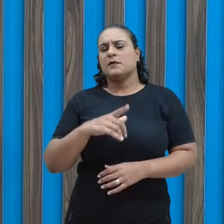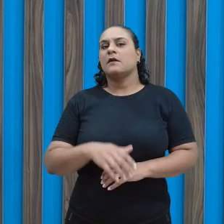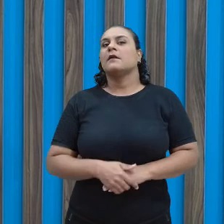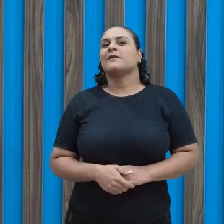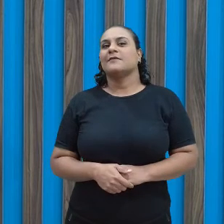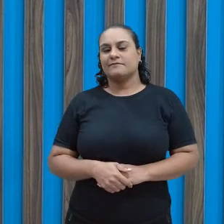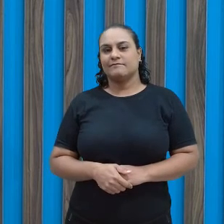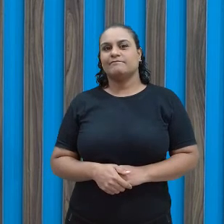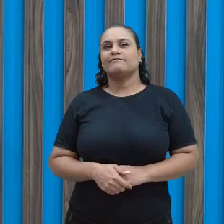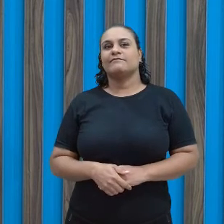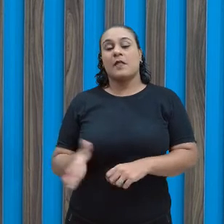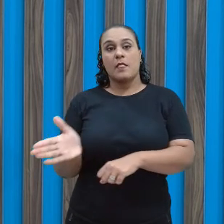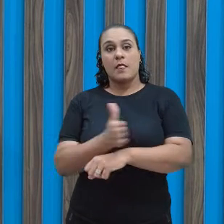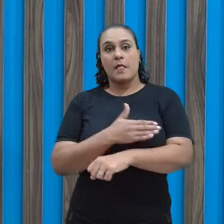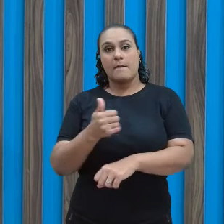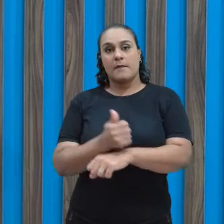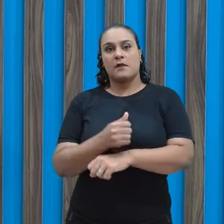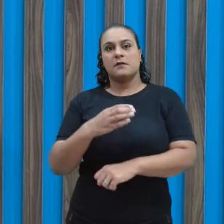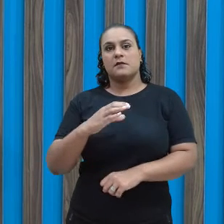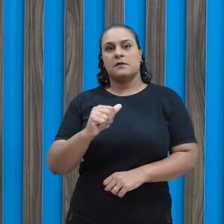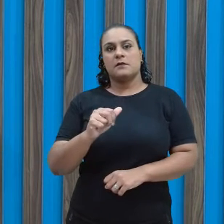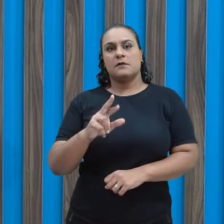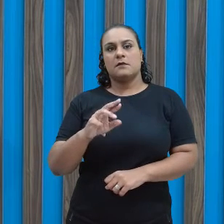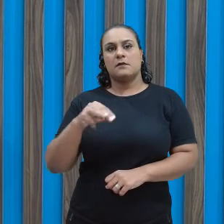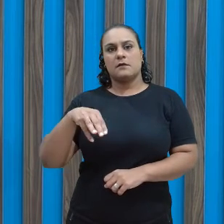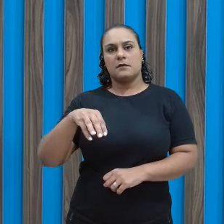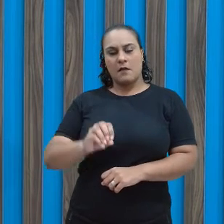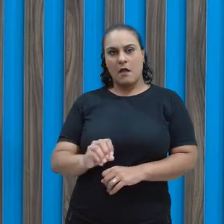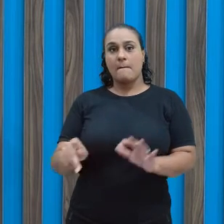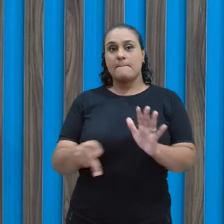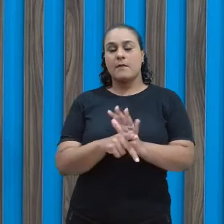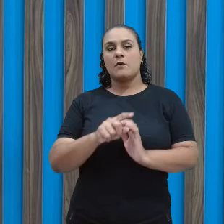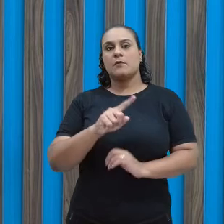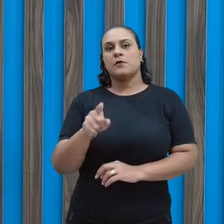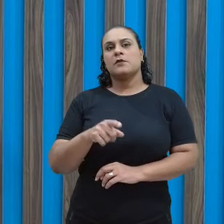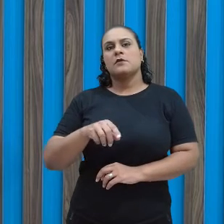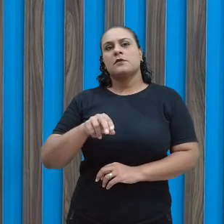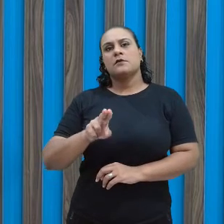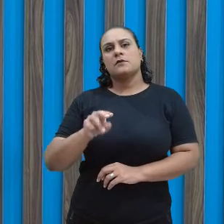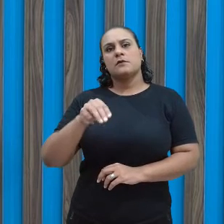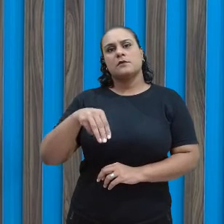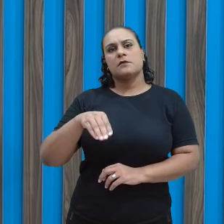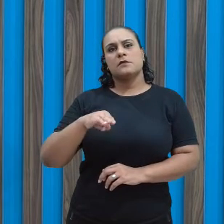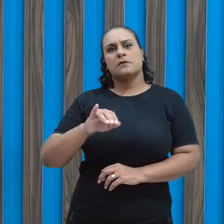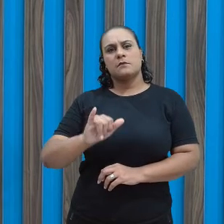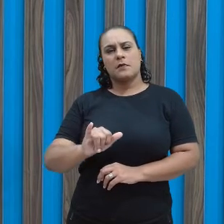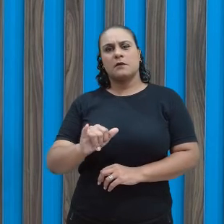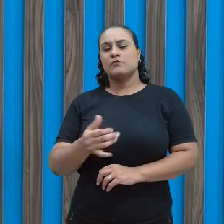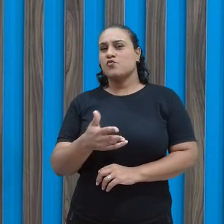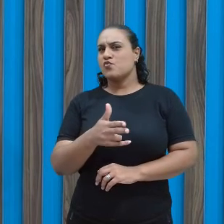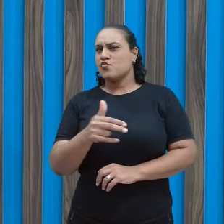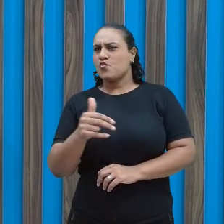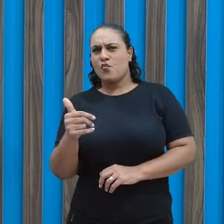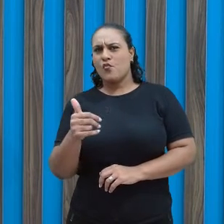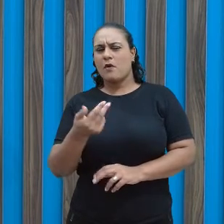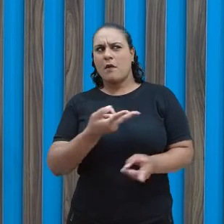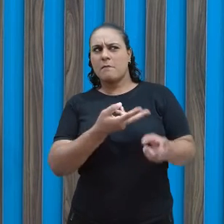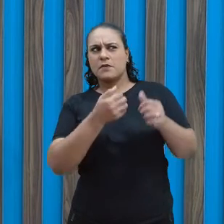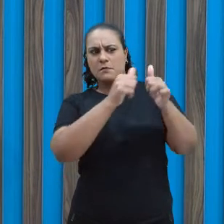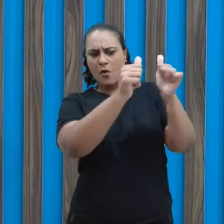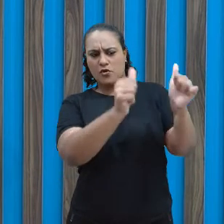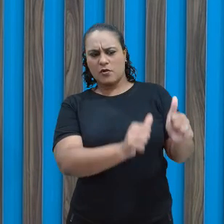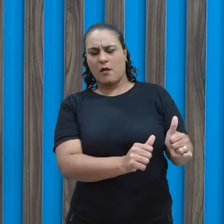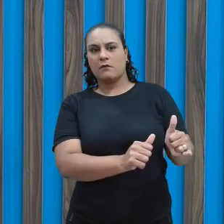lá na Praça do Carmo, que muita gente nem, às vezes, observou aquela estátua. E ela está